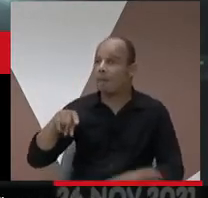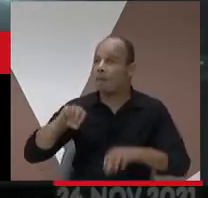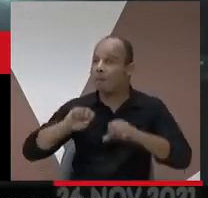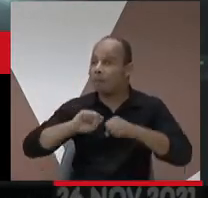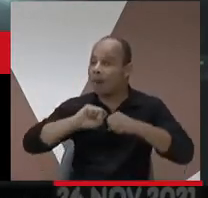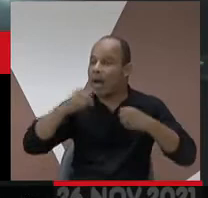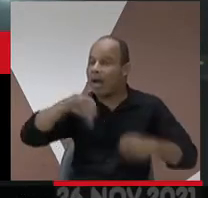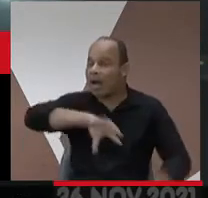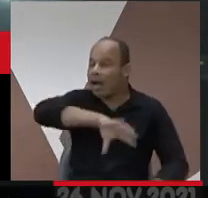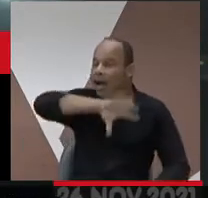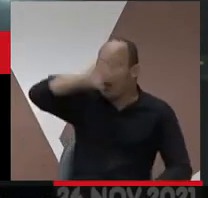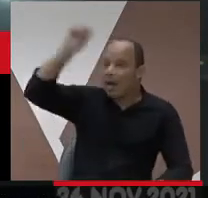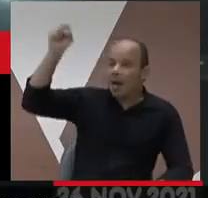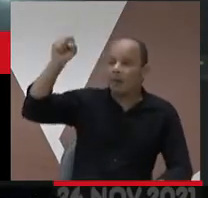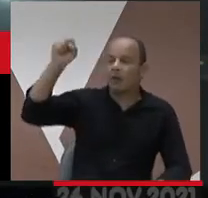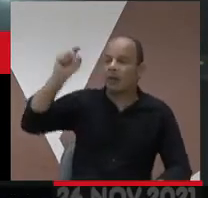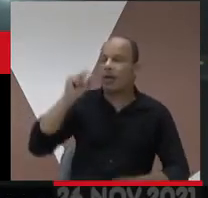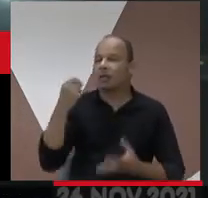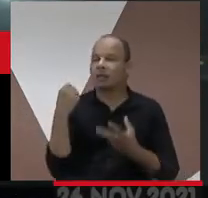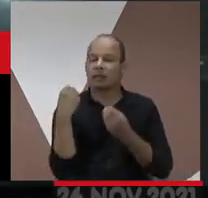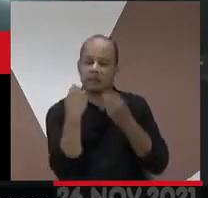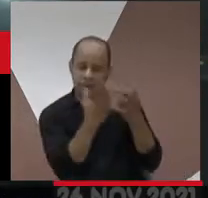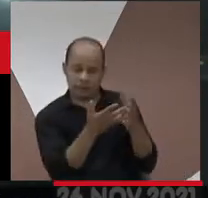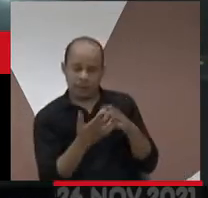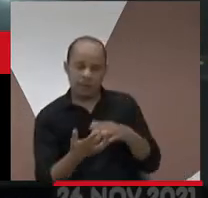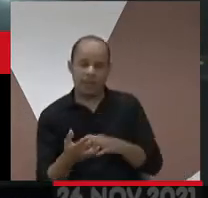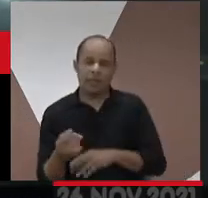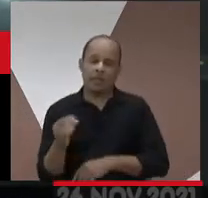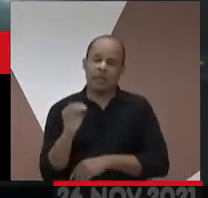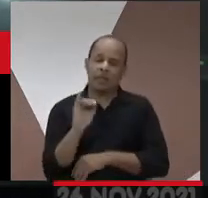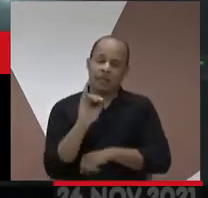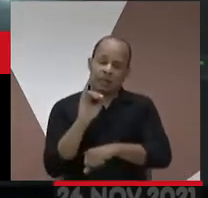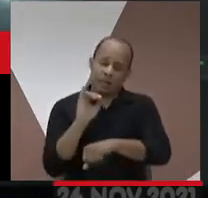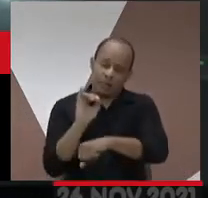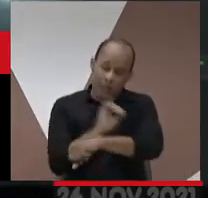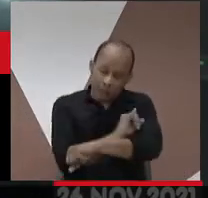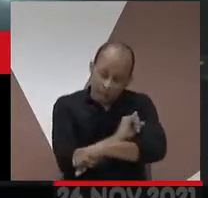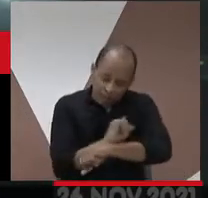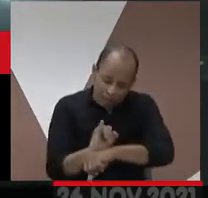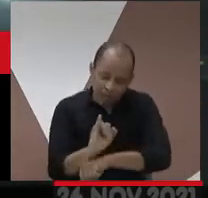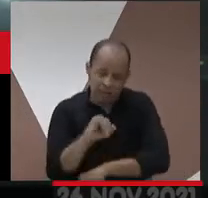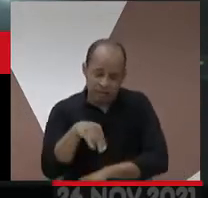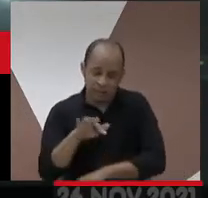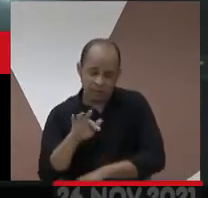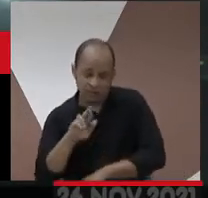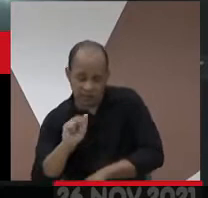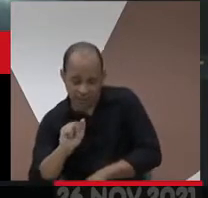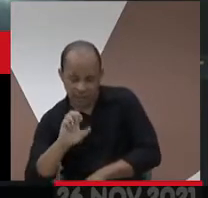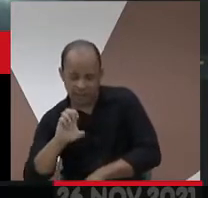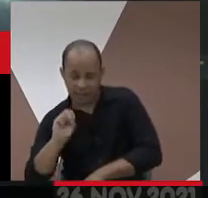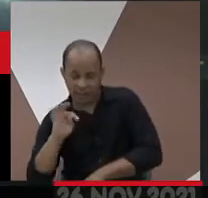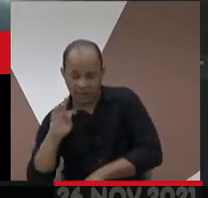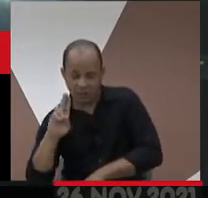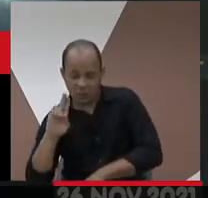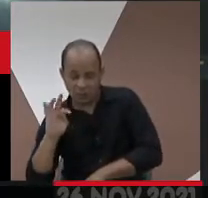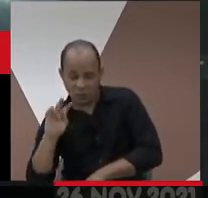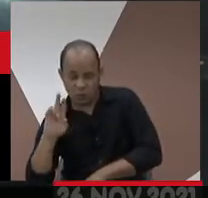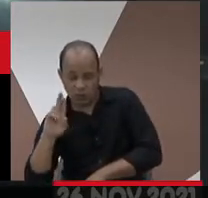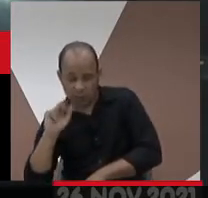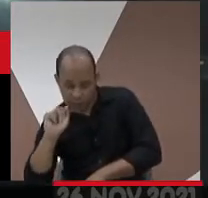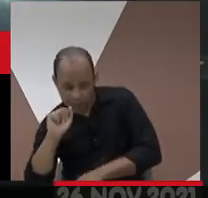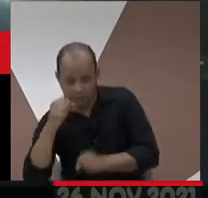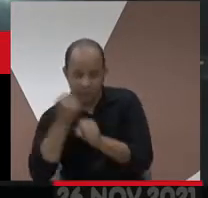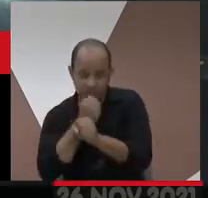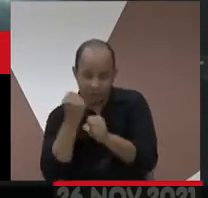do planeta. Portanto, nós estamos com dois gigantes, um para rentabilizar